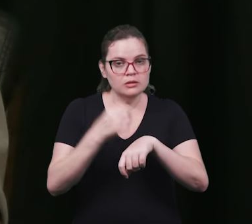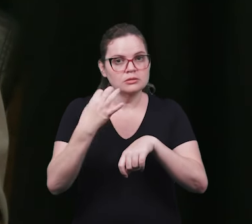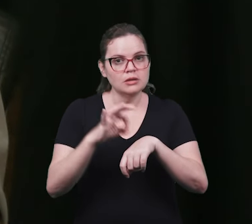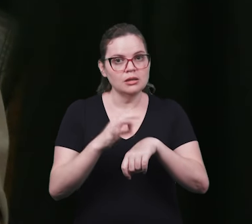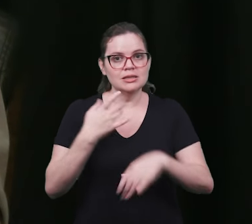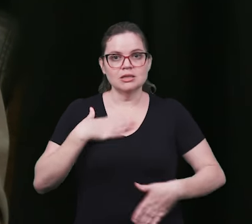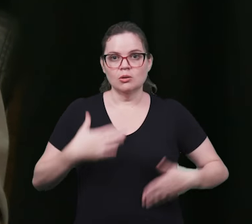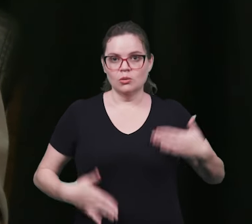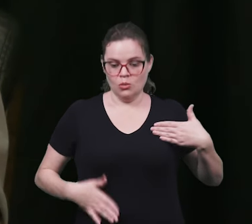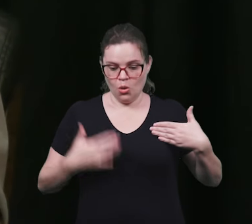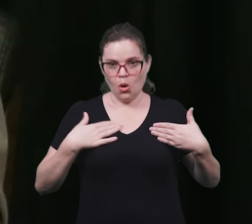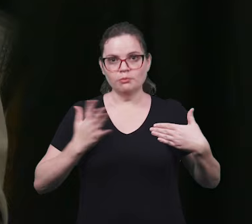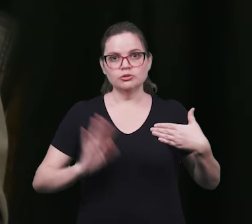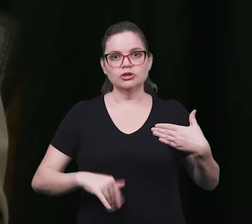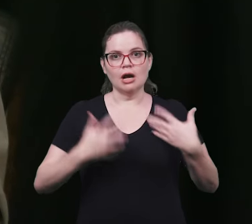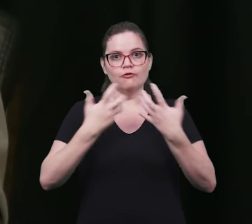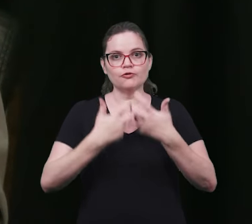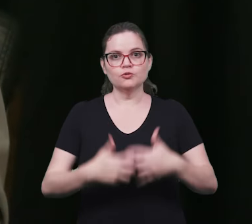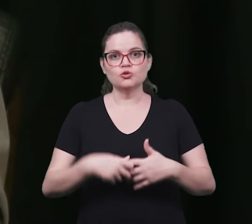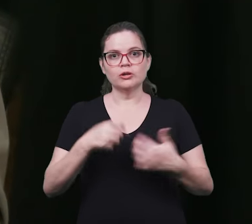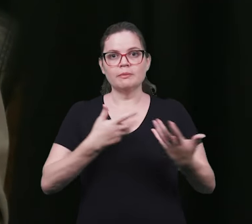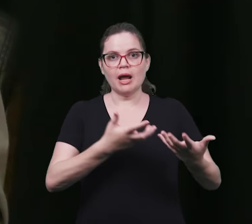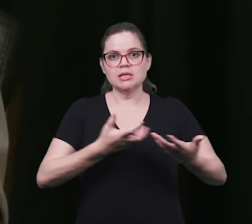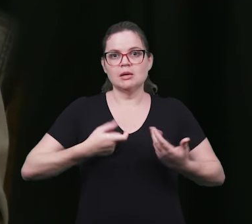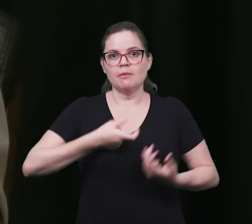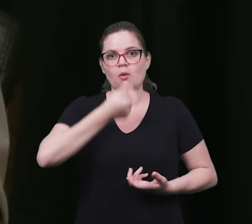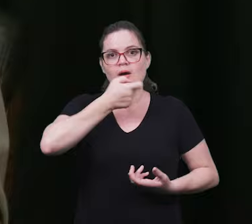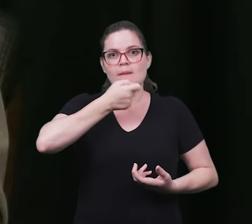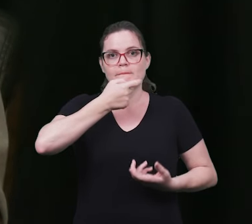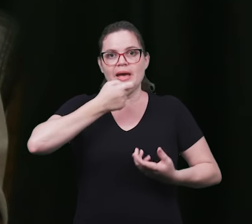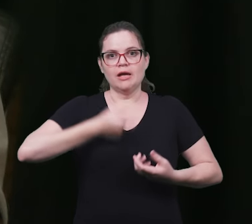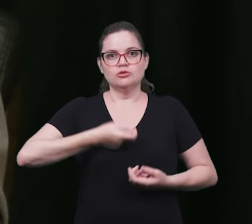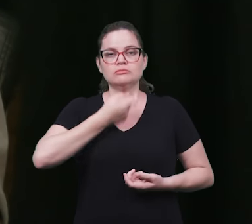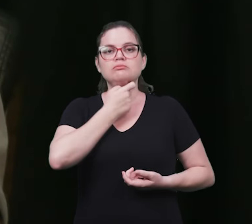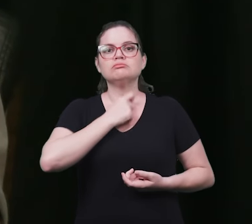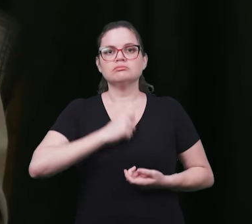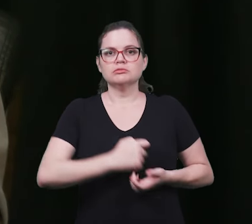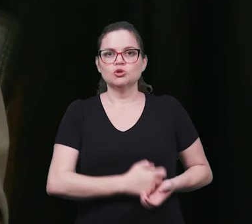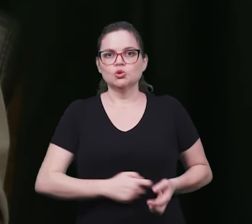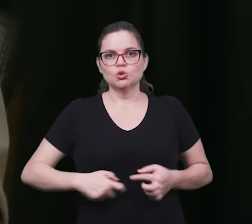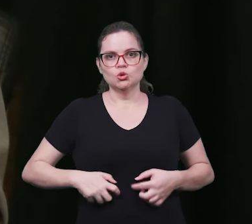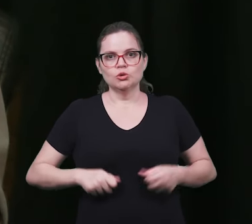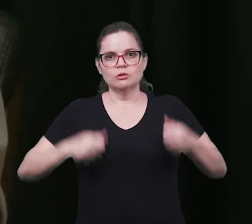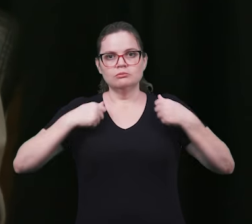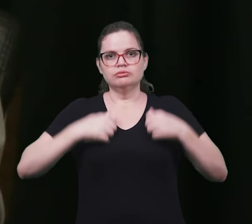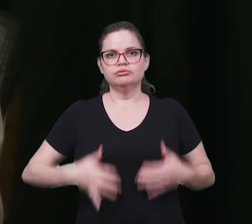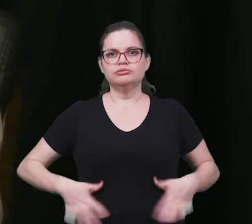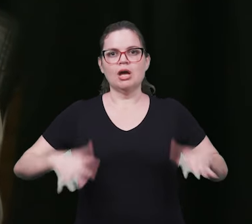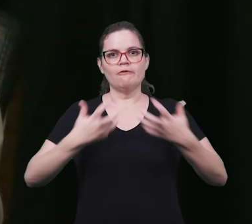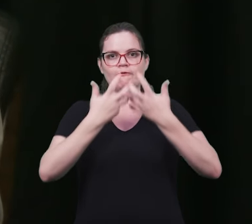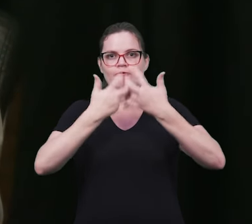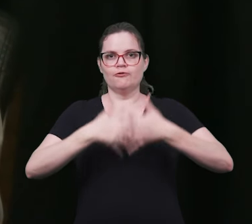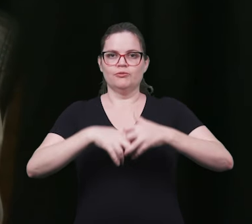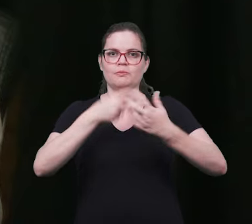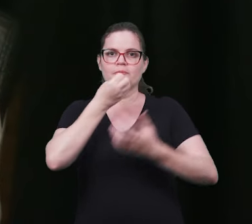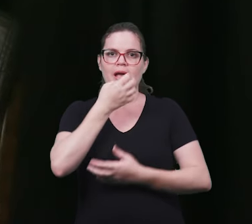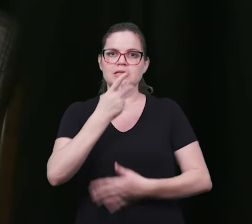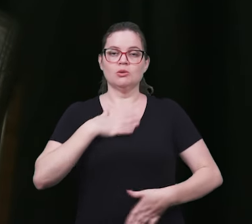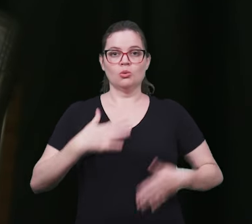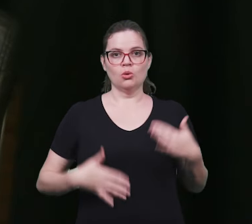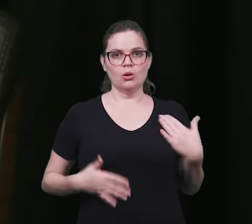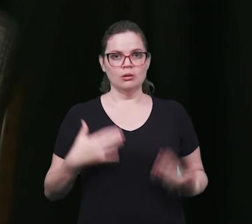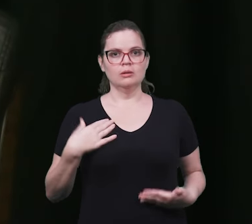seu organismo já está preparado para receber, absorver e fazer funcionar